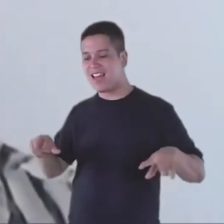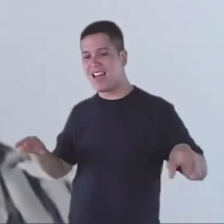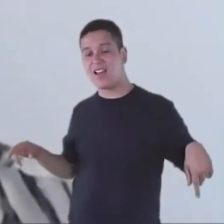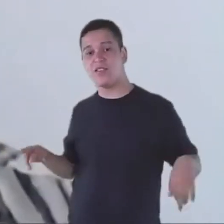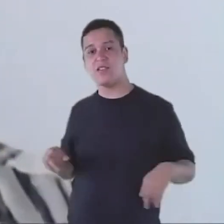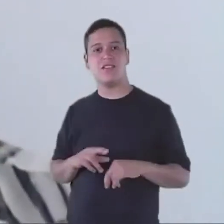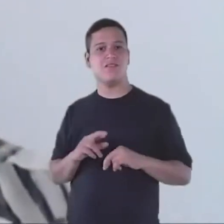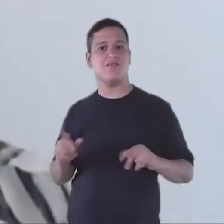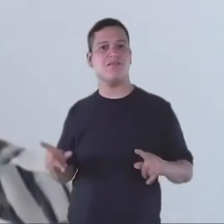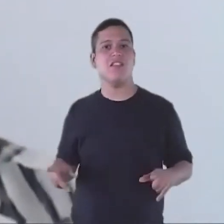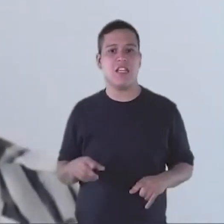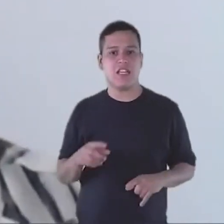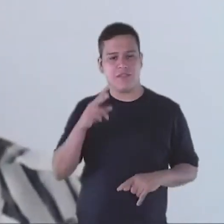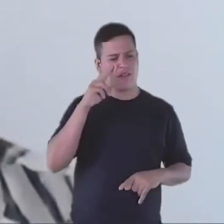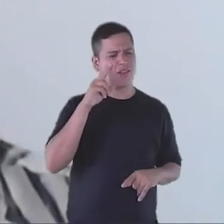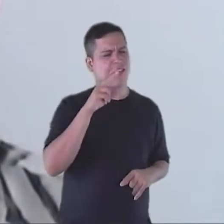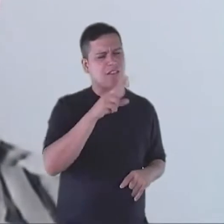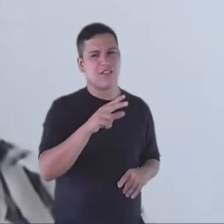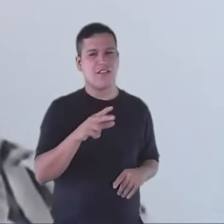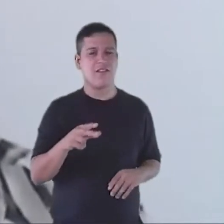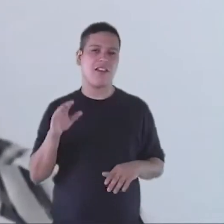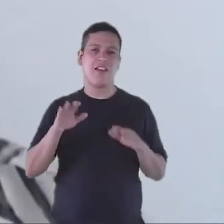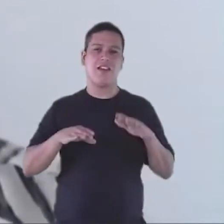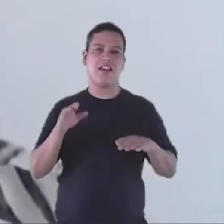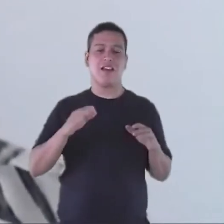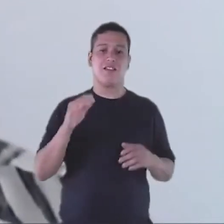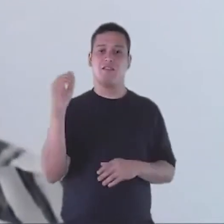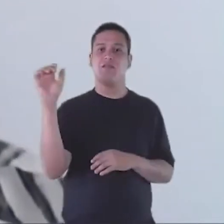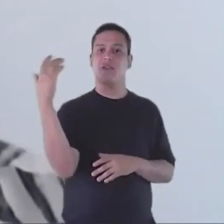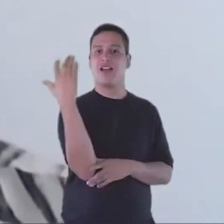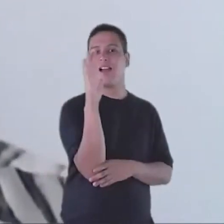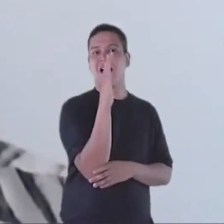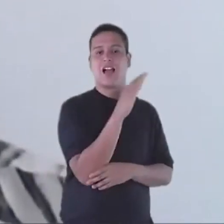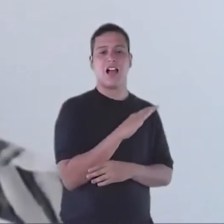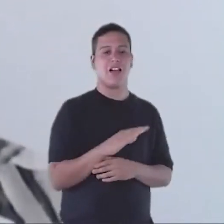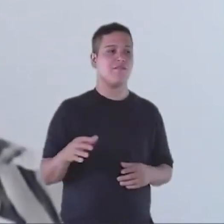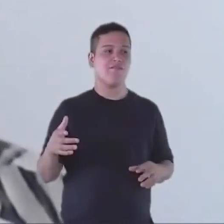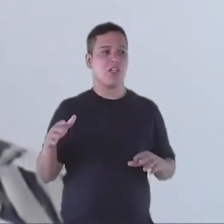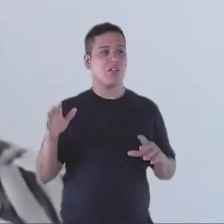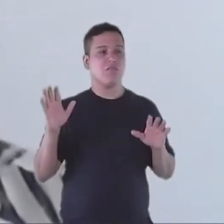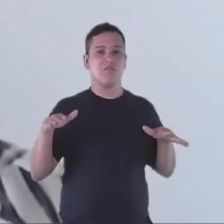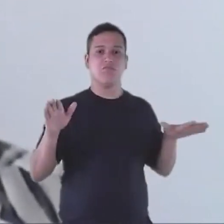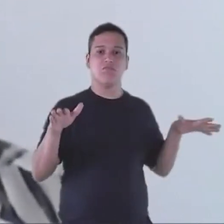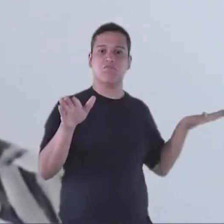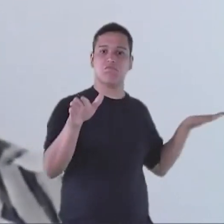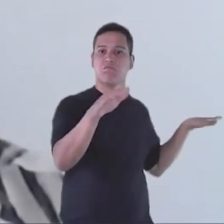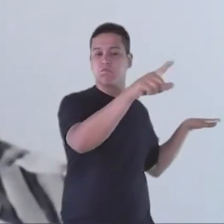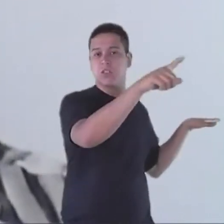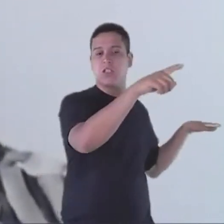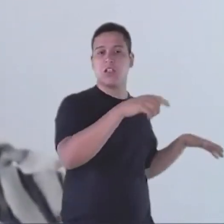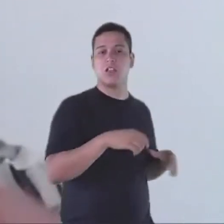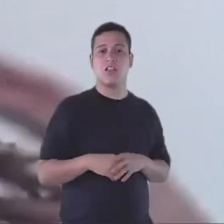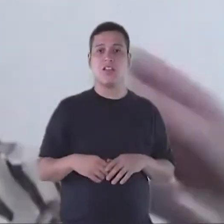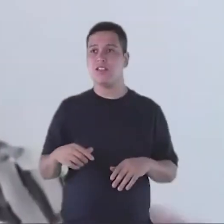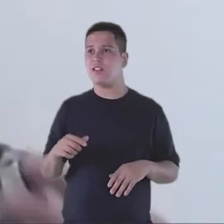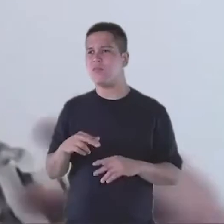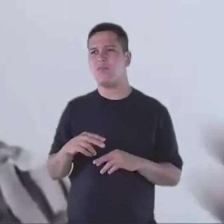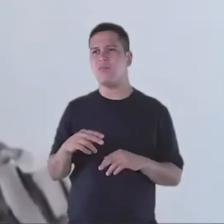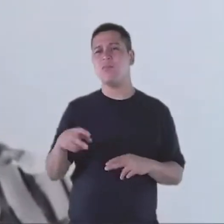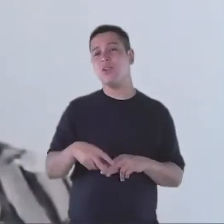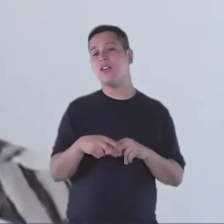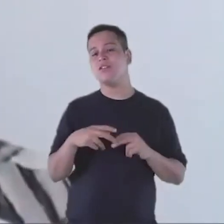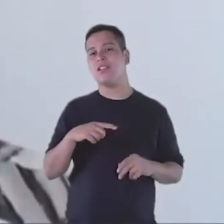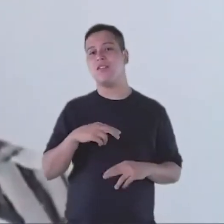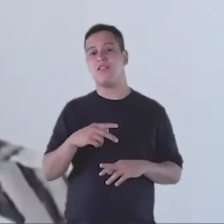vai diferenciando as árvores, vai diferenciando a vegetação. Por isso que tem artistas como Guénard, tem